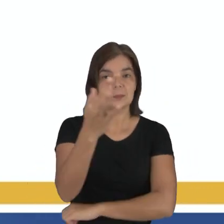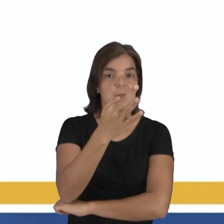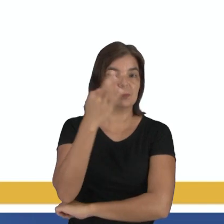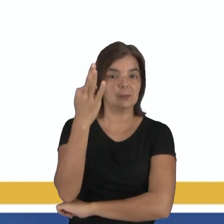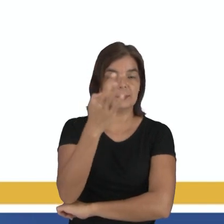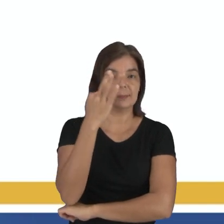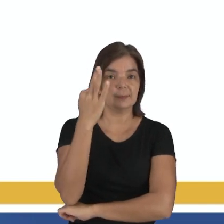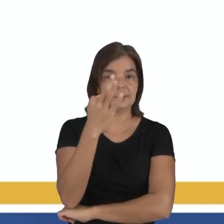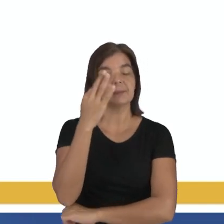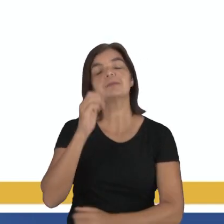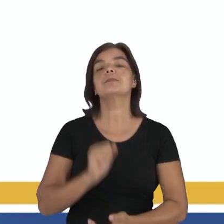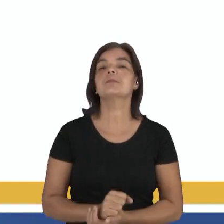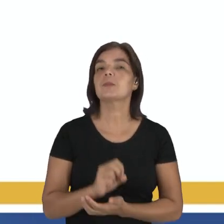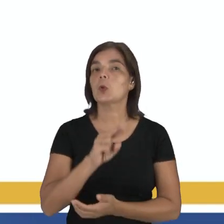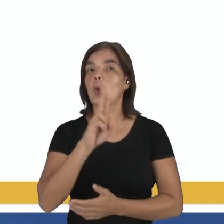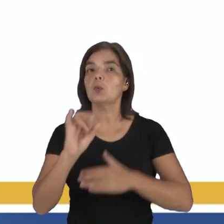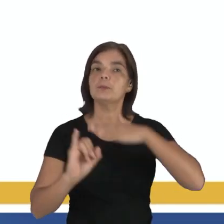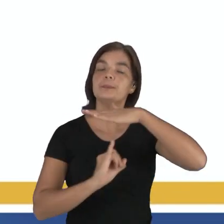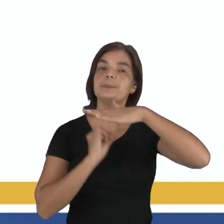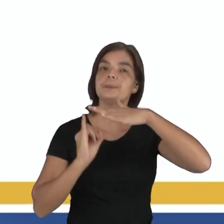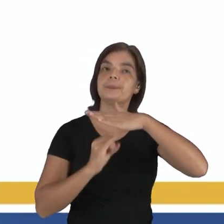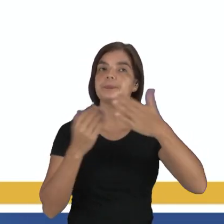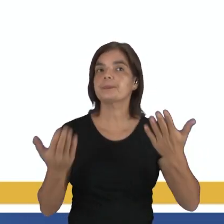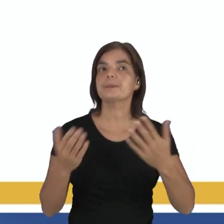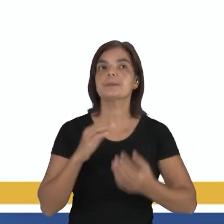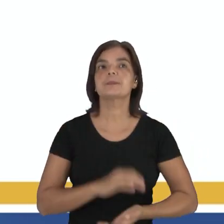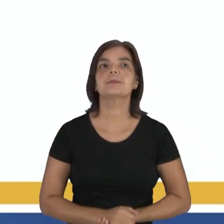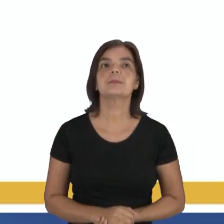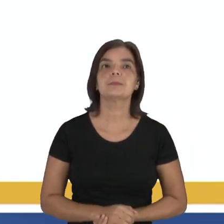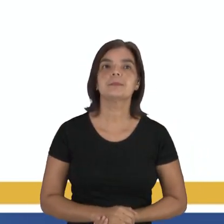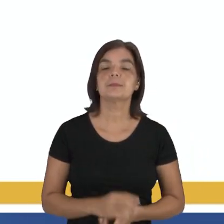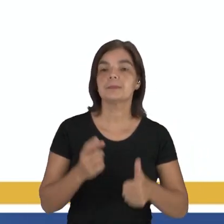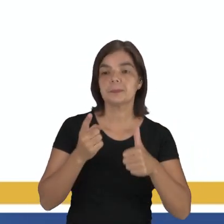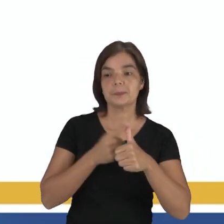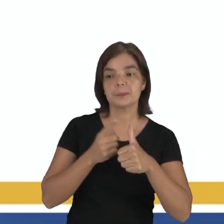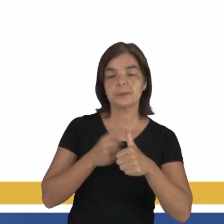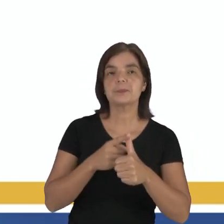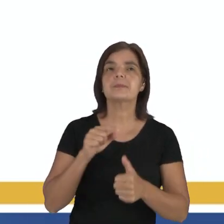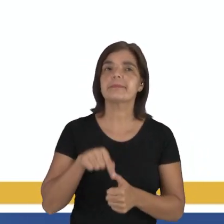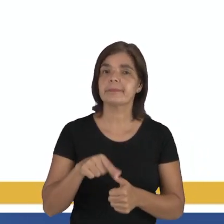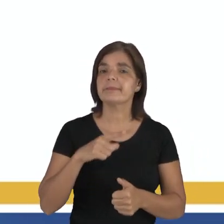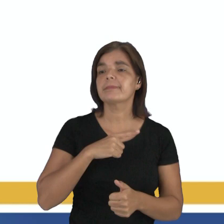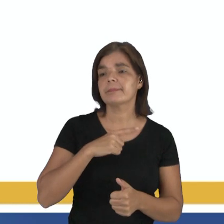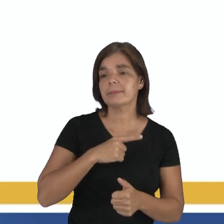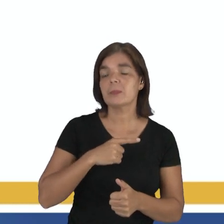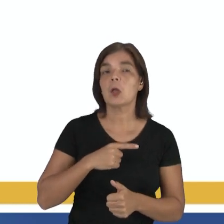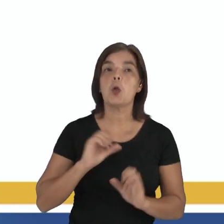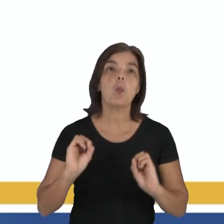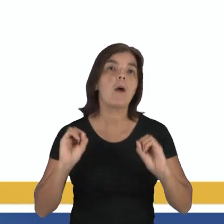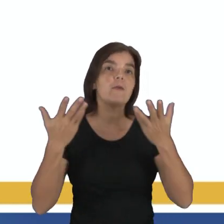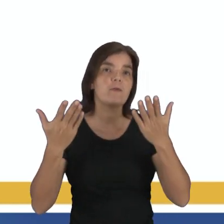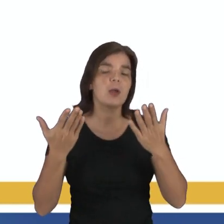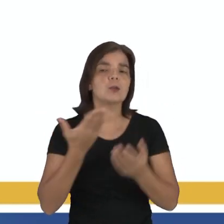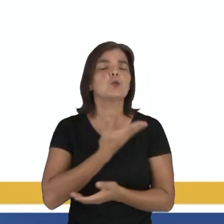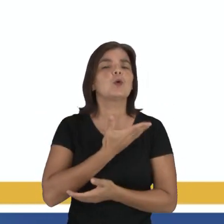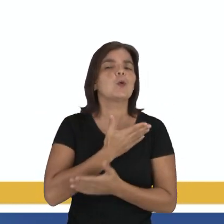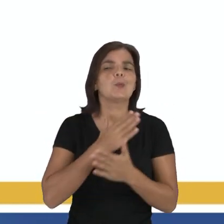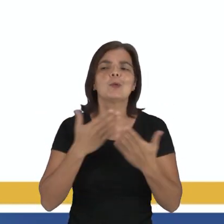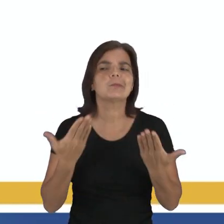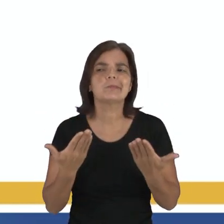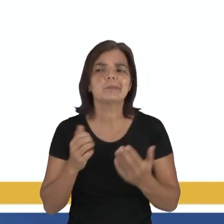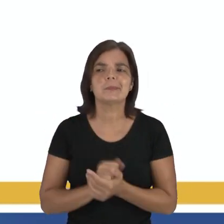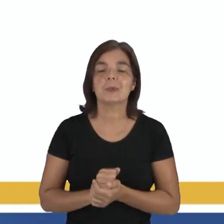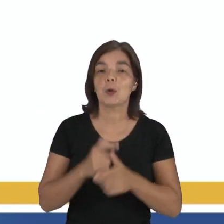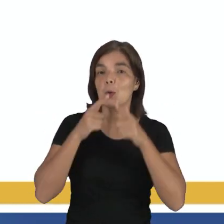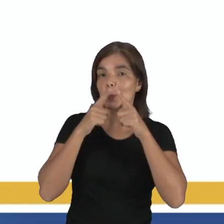você vai utilizar a linguagem formal ou informal. Primeiro, se você estiver em uma balada com